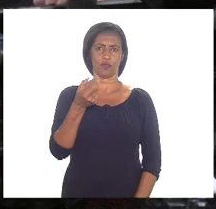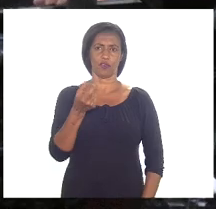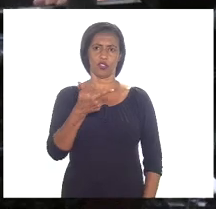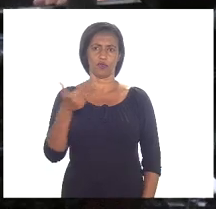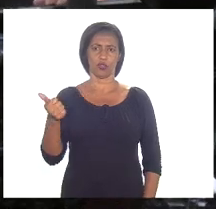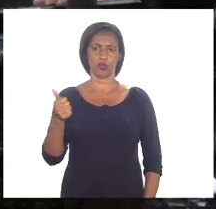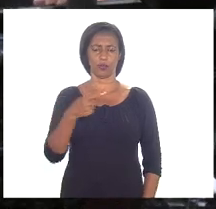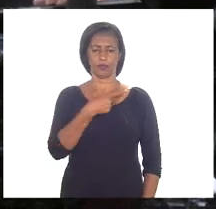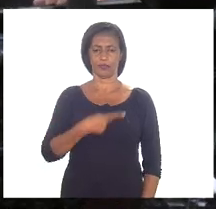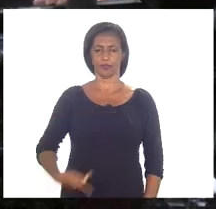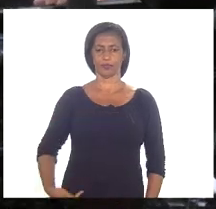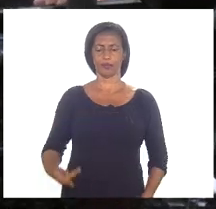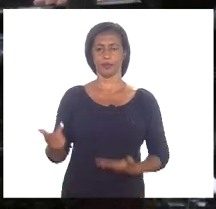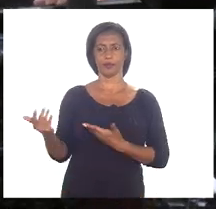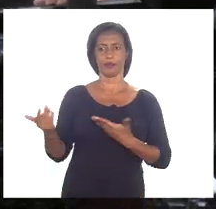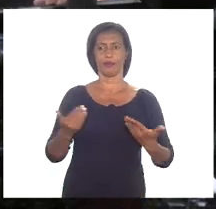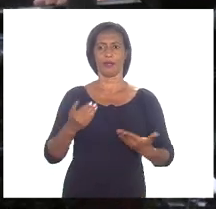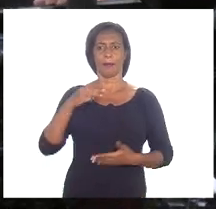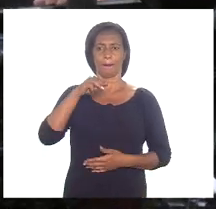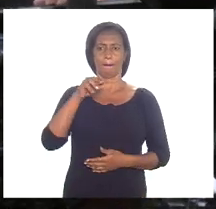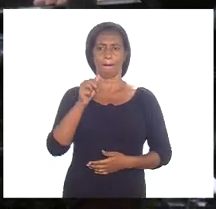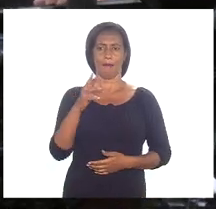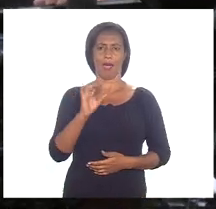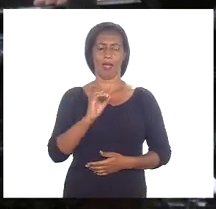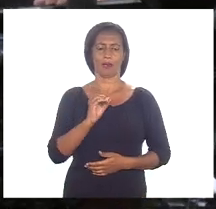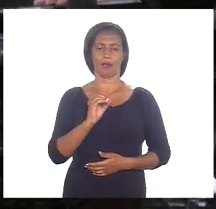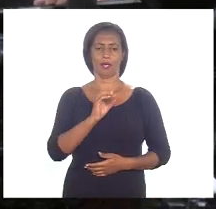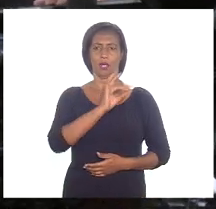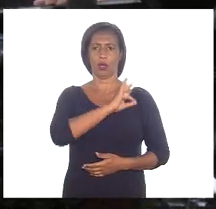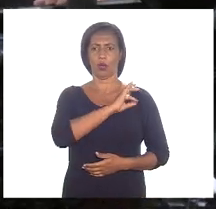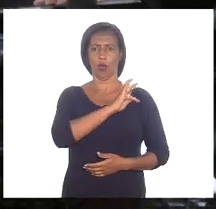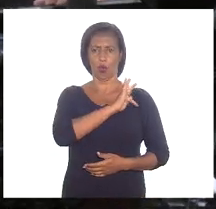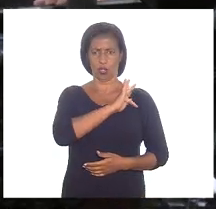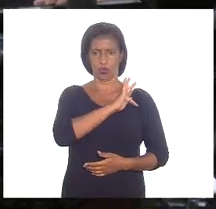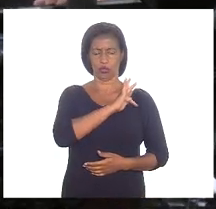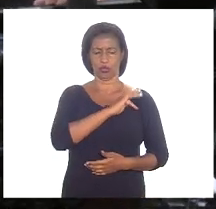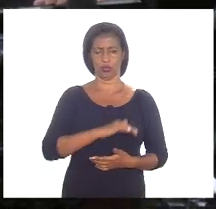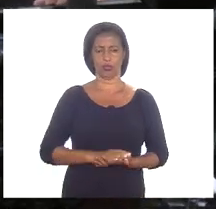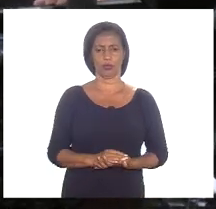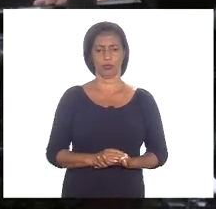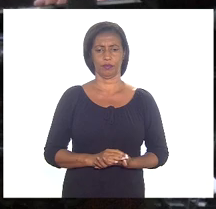presidência convida a deputada Martha Rocha fazer a leitura da ata da sessão anterior